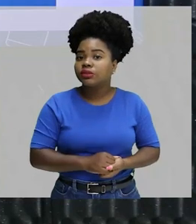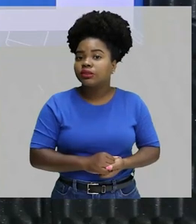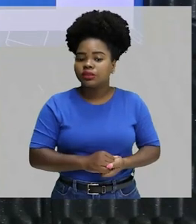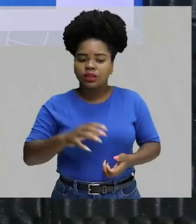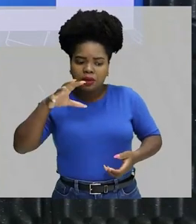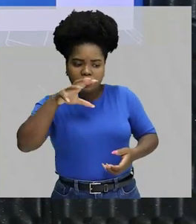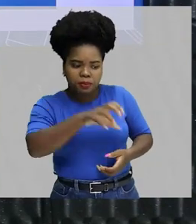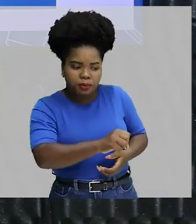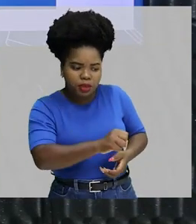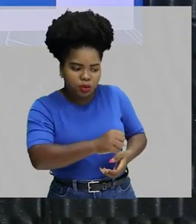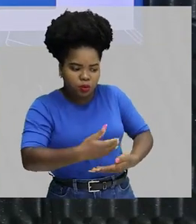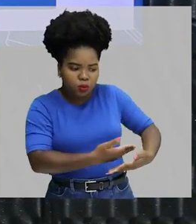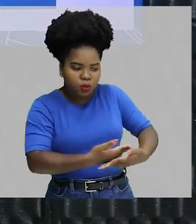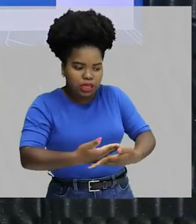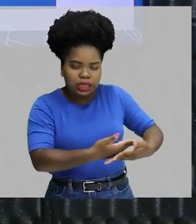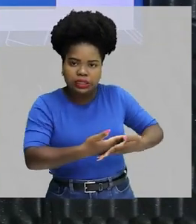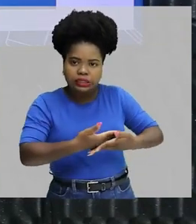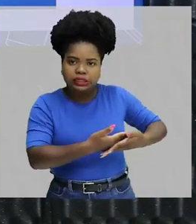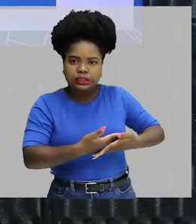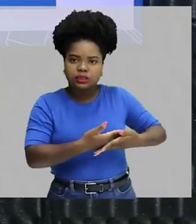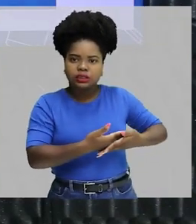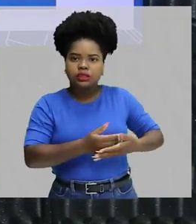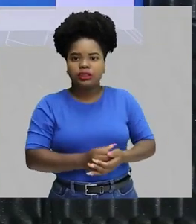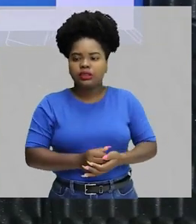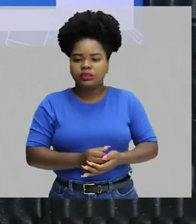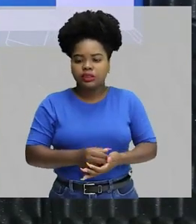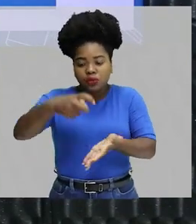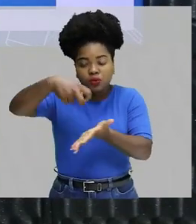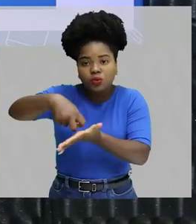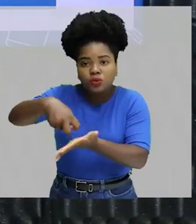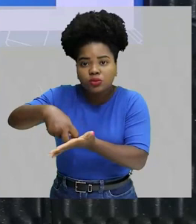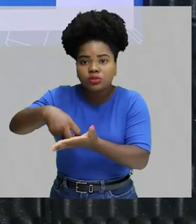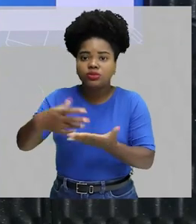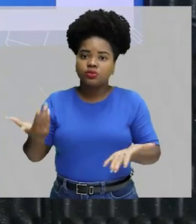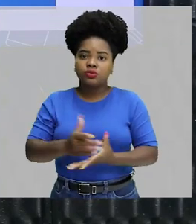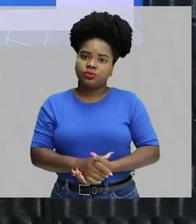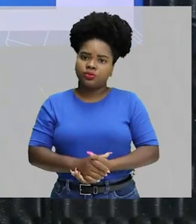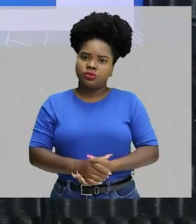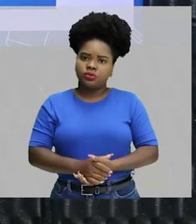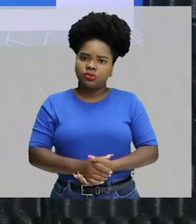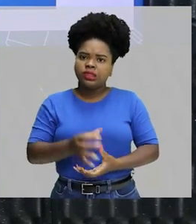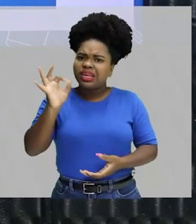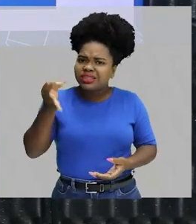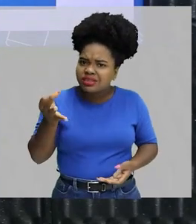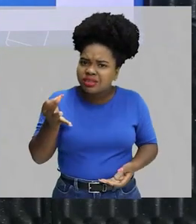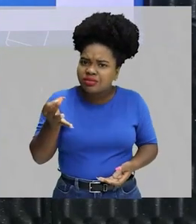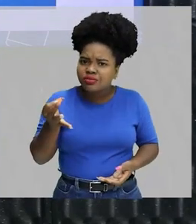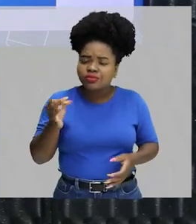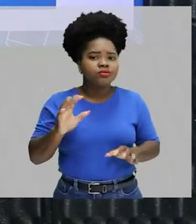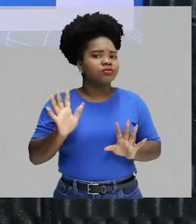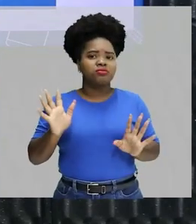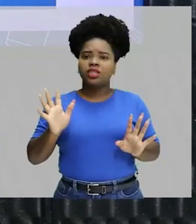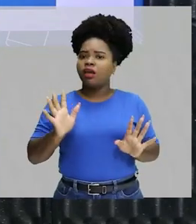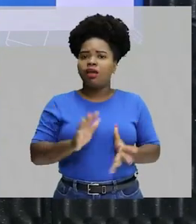crime aquela mulher cometeu você não sabe justifica uma atitude daquela Então esse despreparo vem por quê a gente tem que repensar as